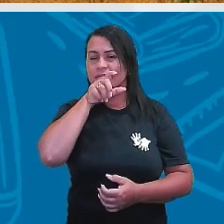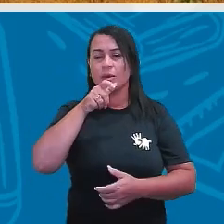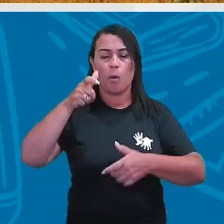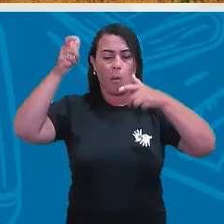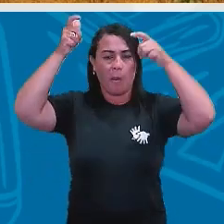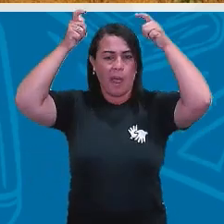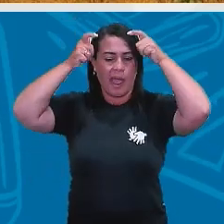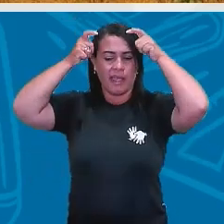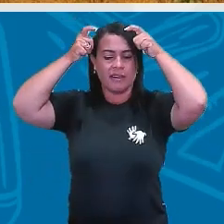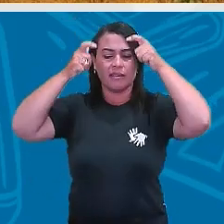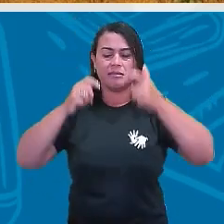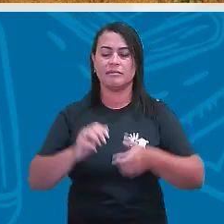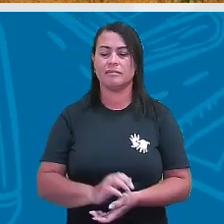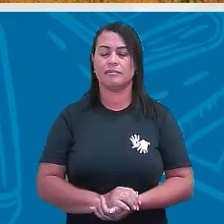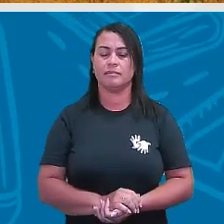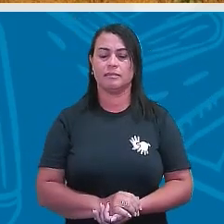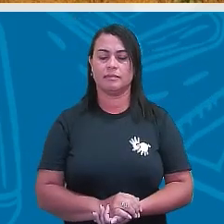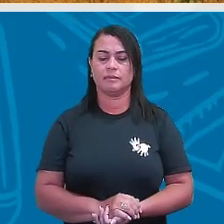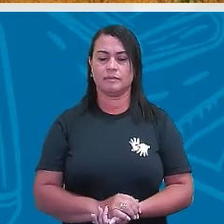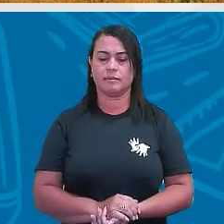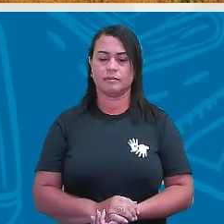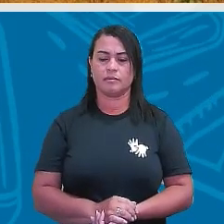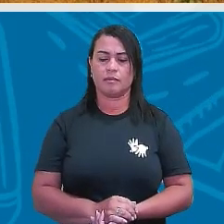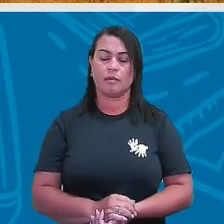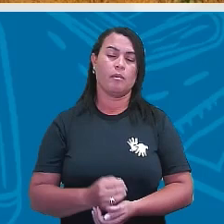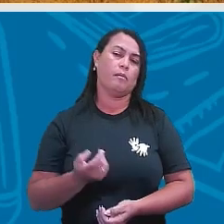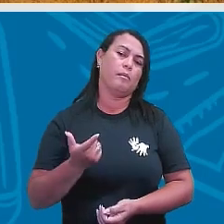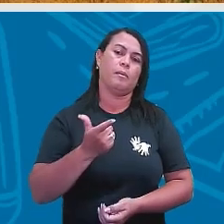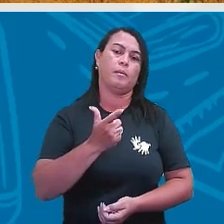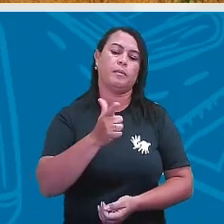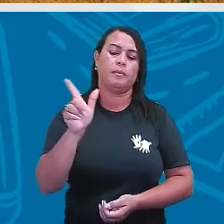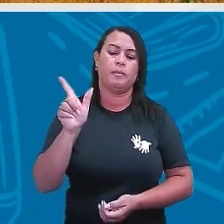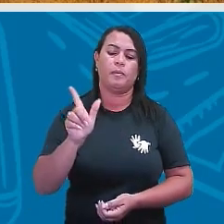Leão. Vamos para mais uma?